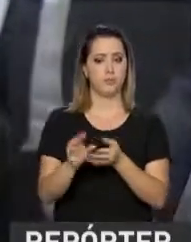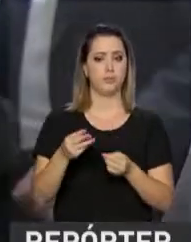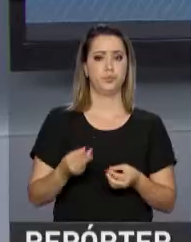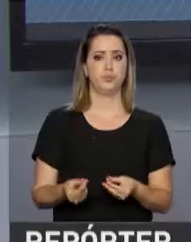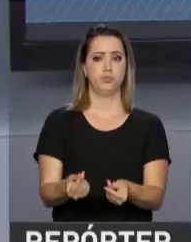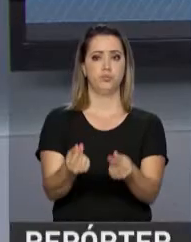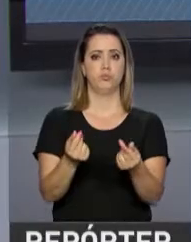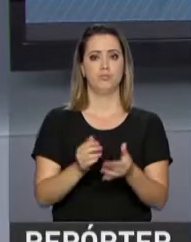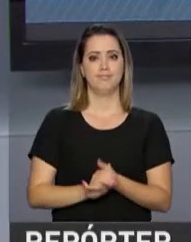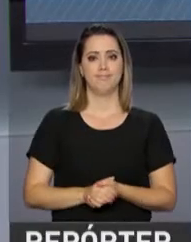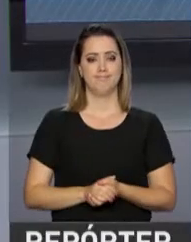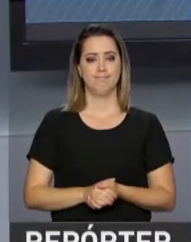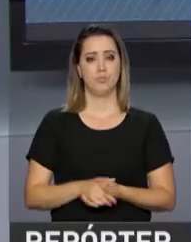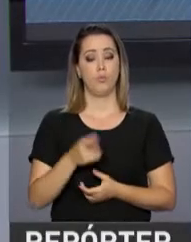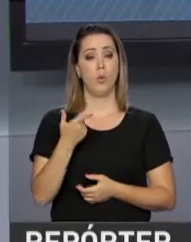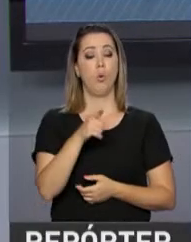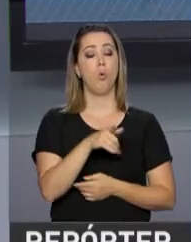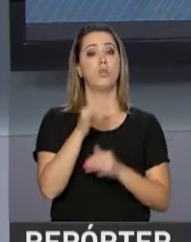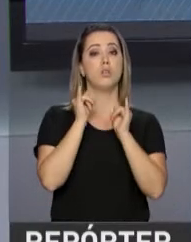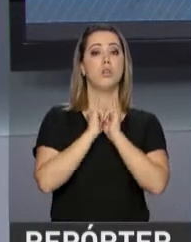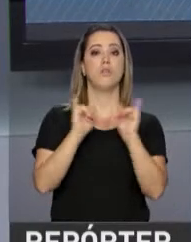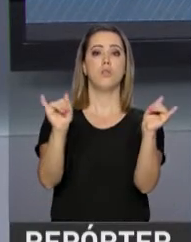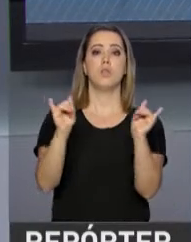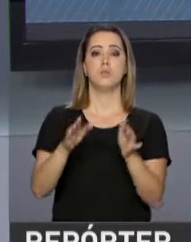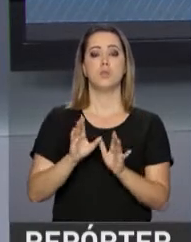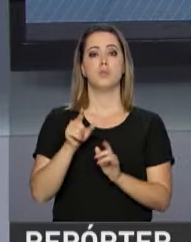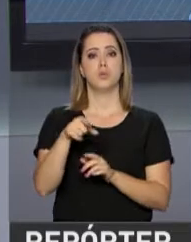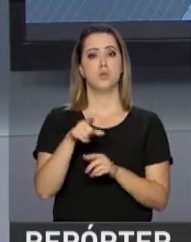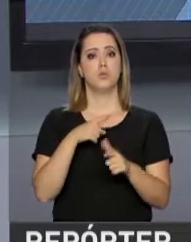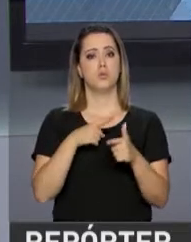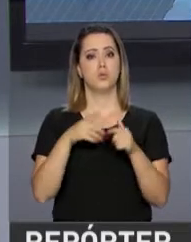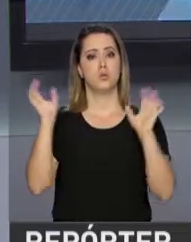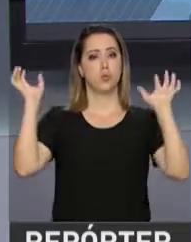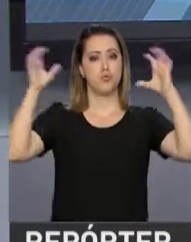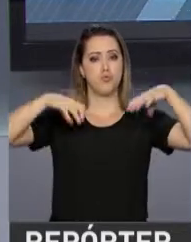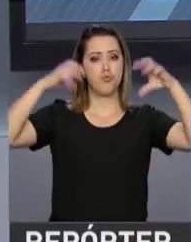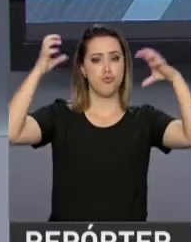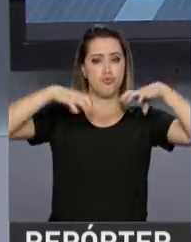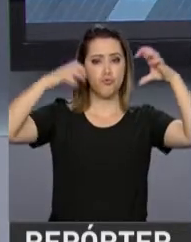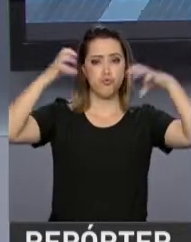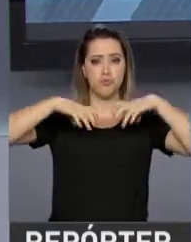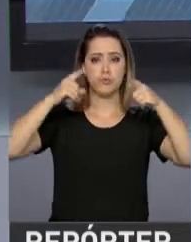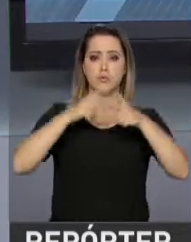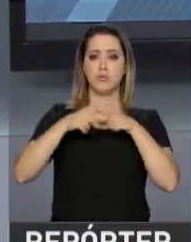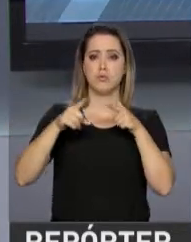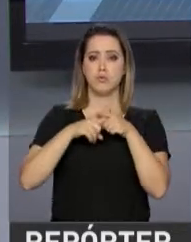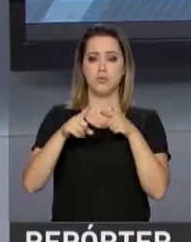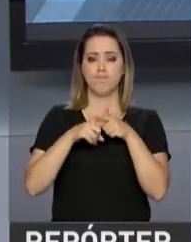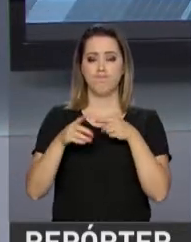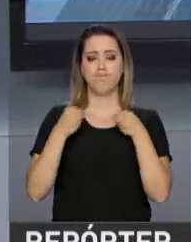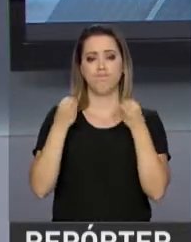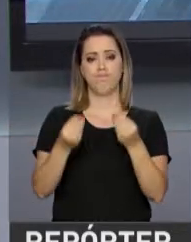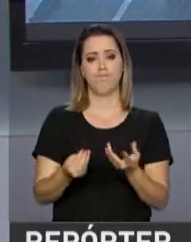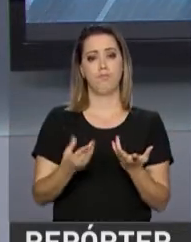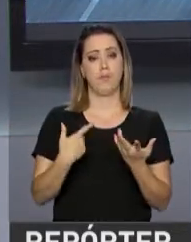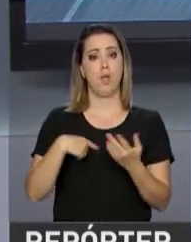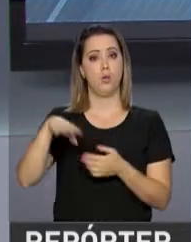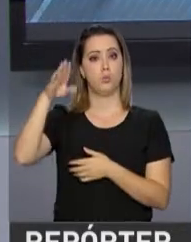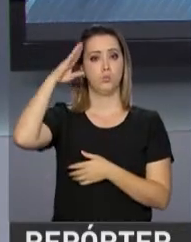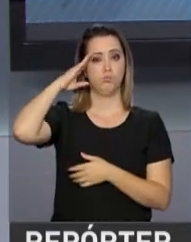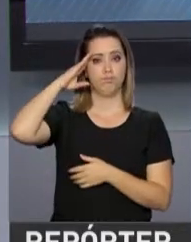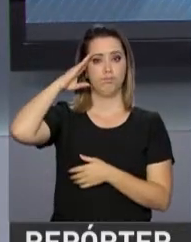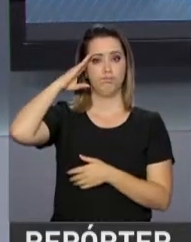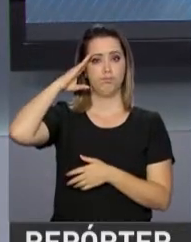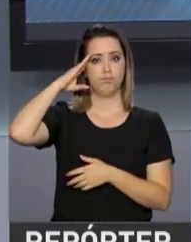recursos e olha uma outra notícia sobre essa questão das chuvas intensas e os problemas que elas ficavam as forças armadas